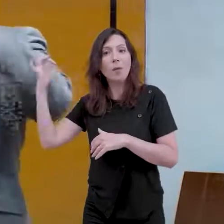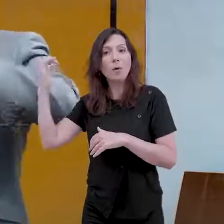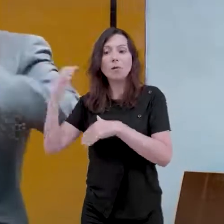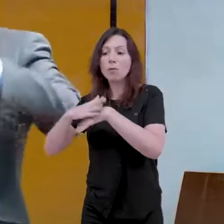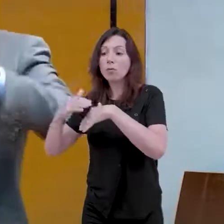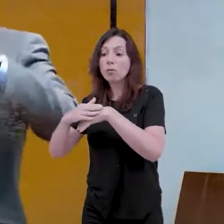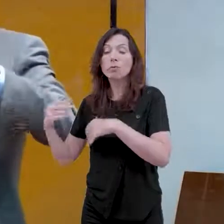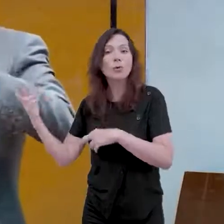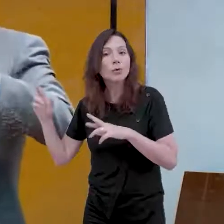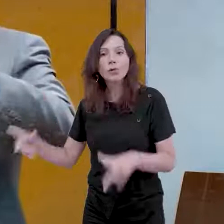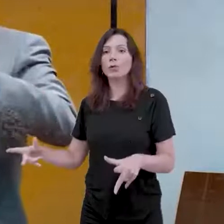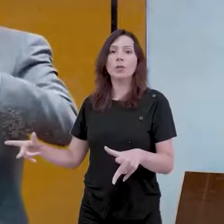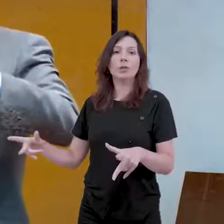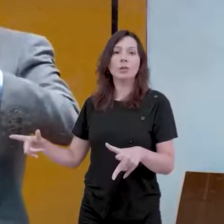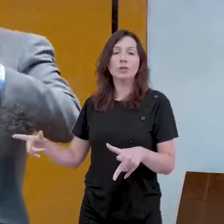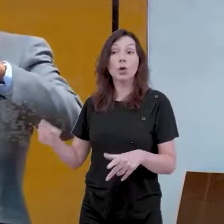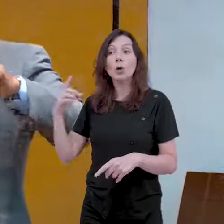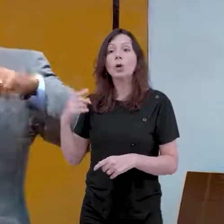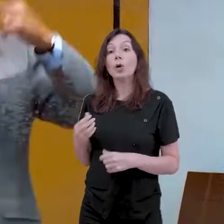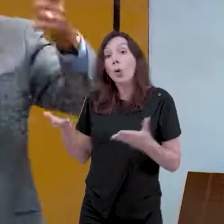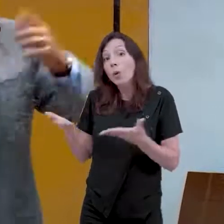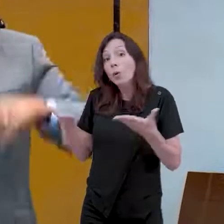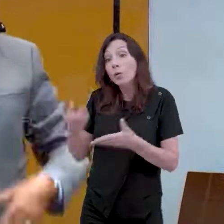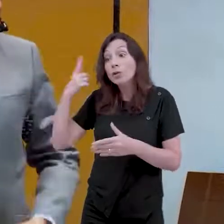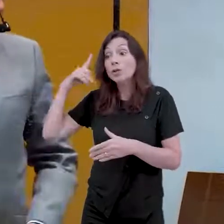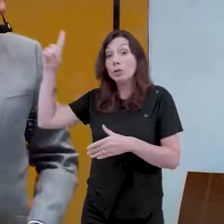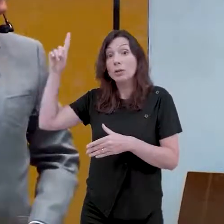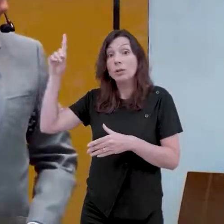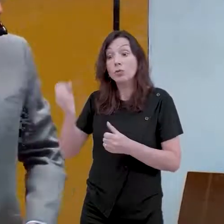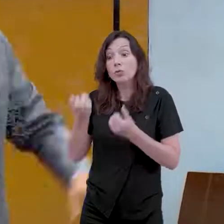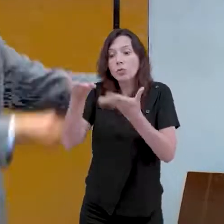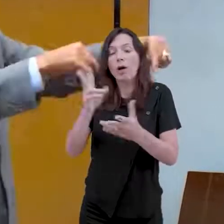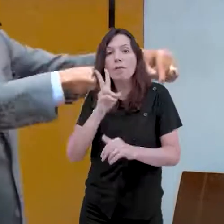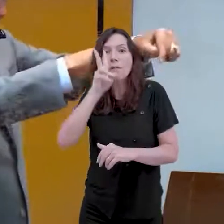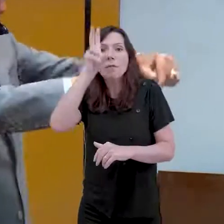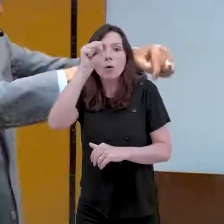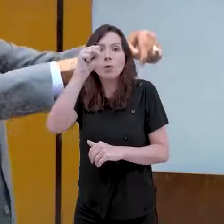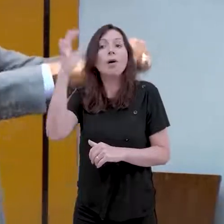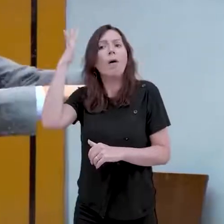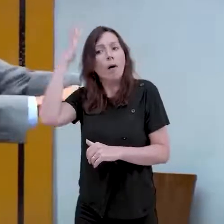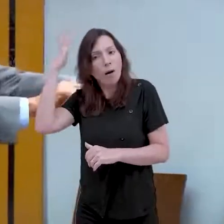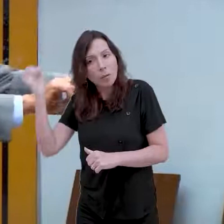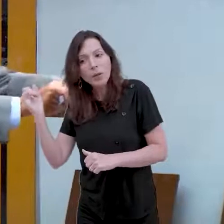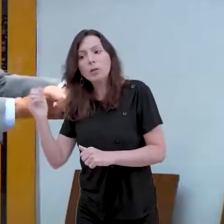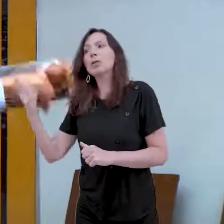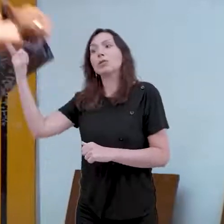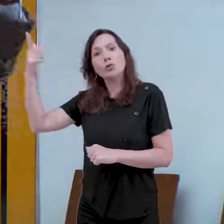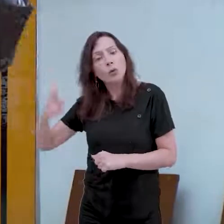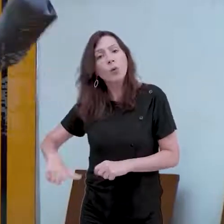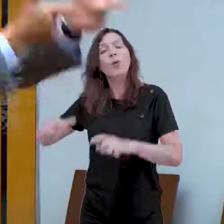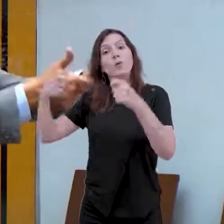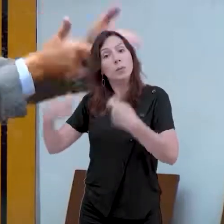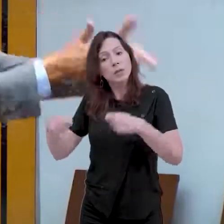A força que Deus deu hoje, você vai precisar de outra amanhã. A plenitude do Espírito Santo que você recebeu hoje, você vai precisar